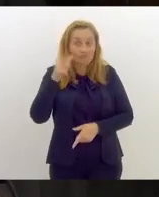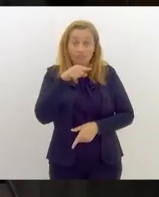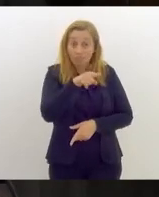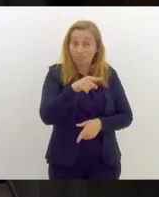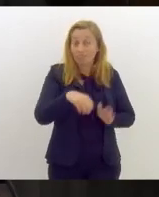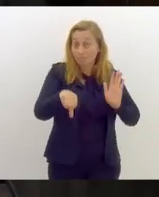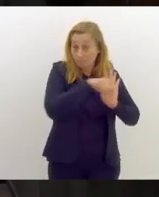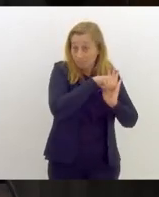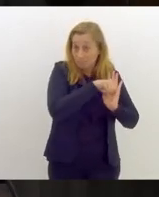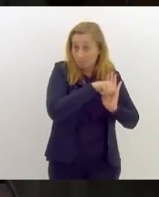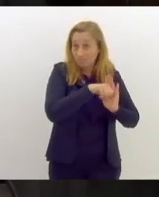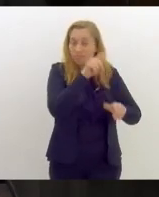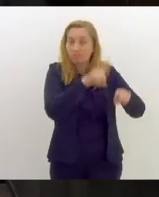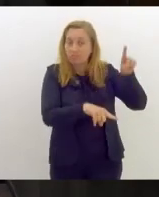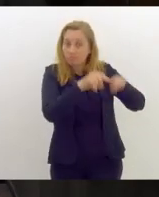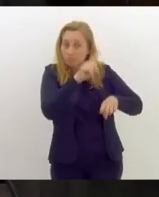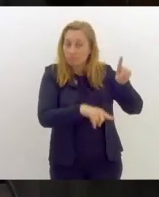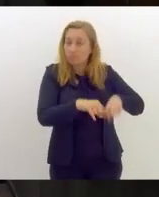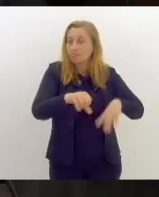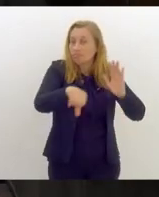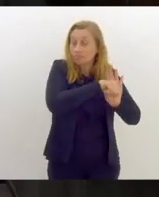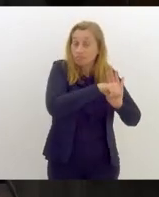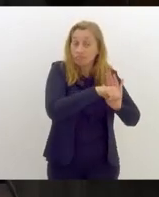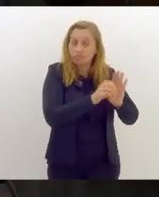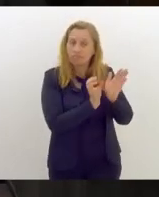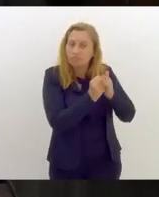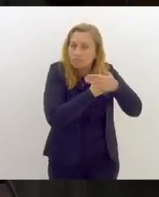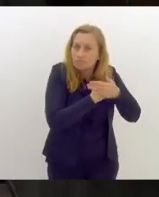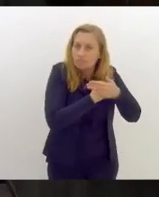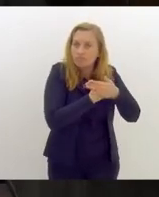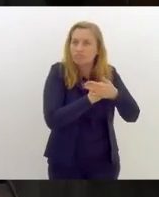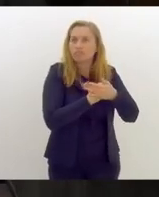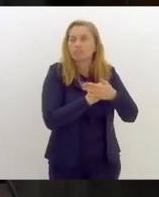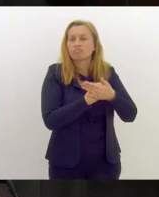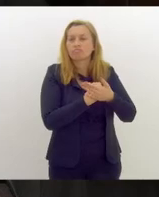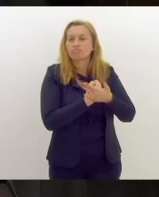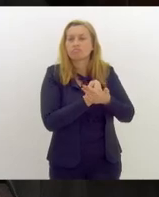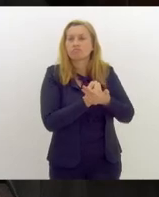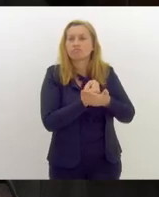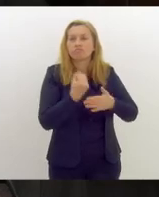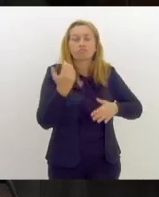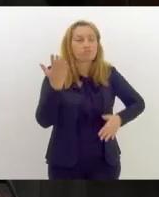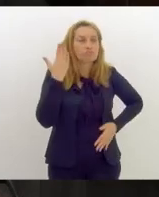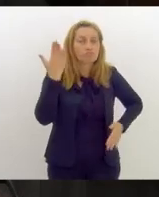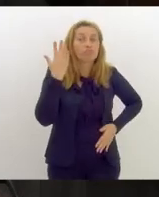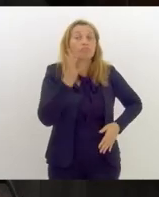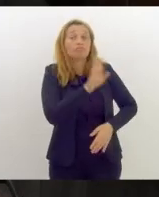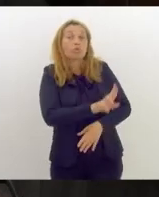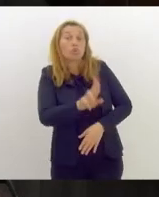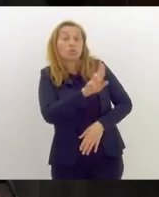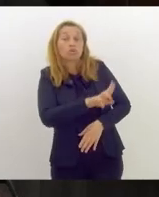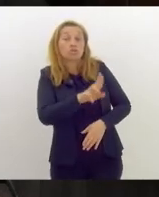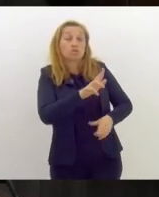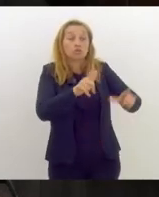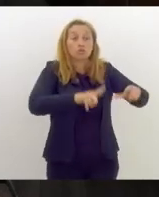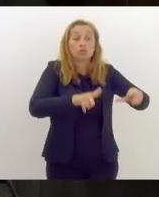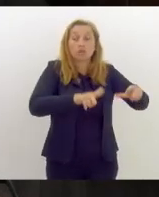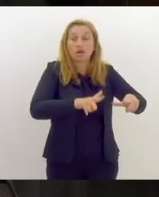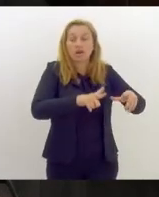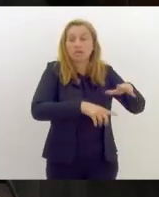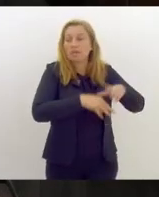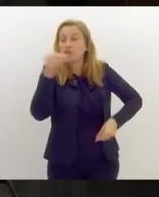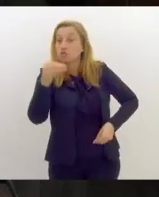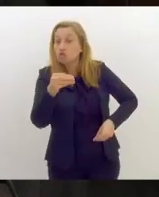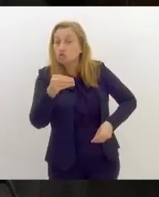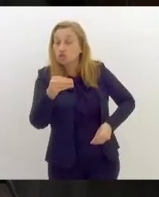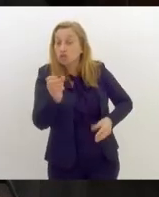crimes né produtos de crimes sendo escondidos escondidos quadrilhas usando como Refúgio como como Rota de Fuga como local